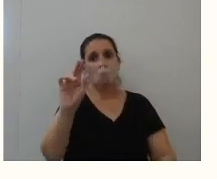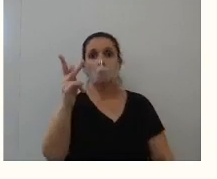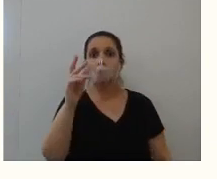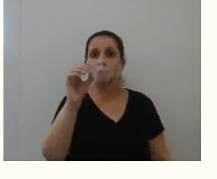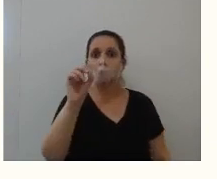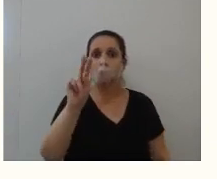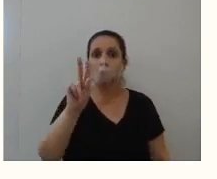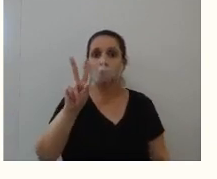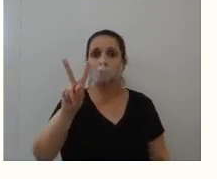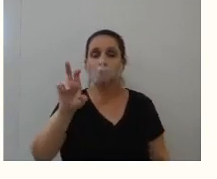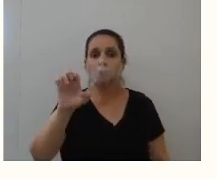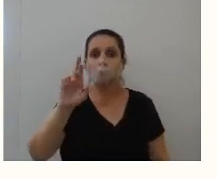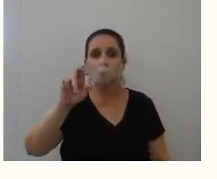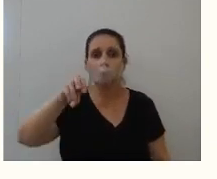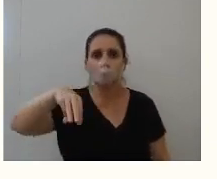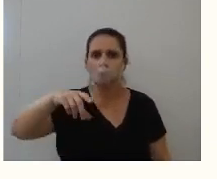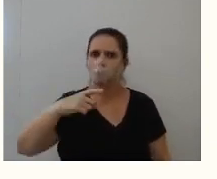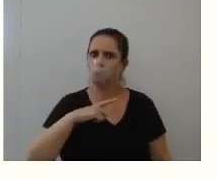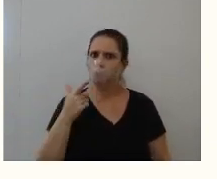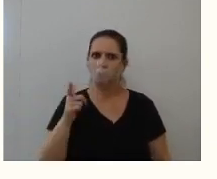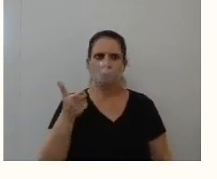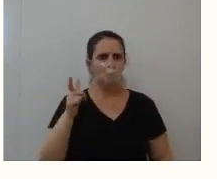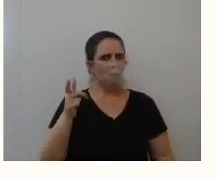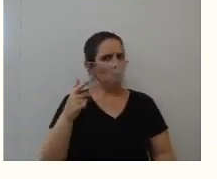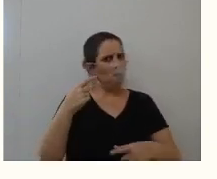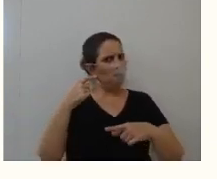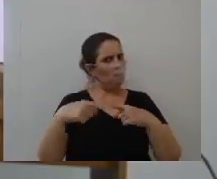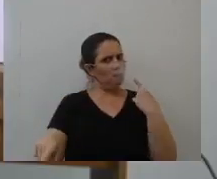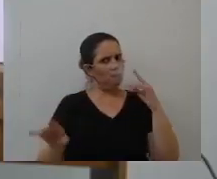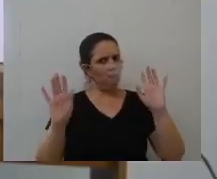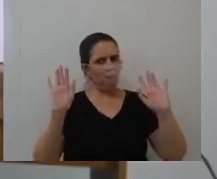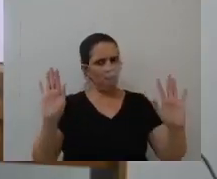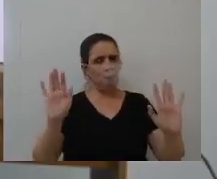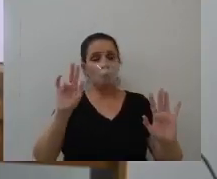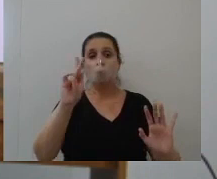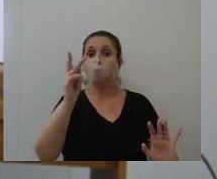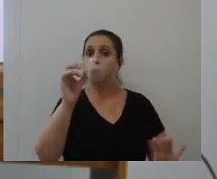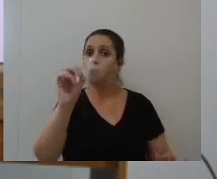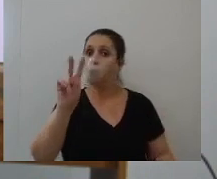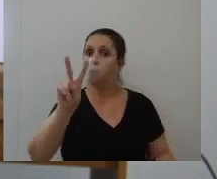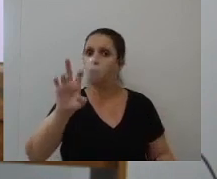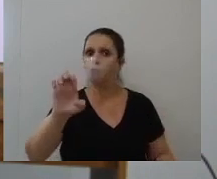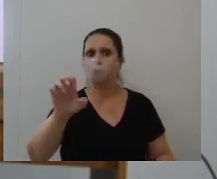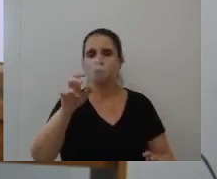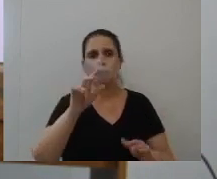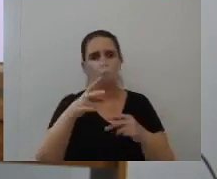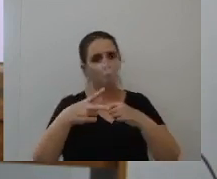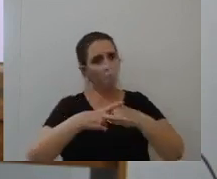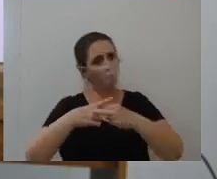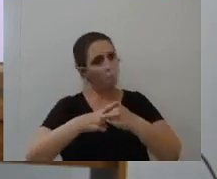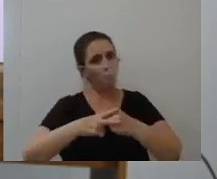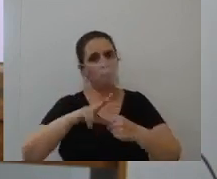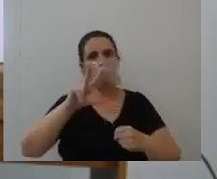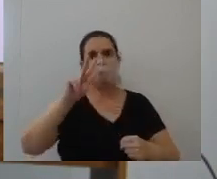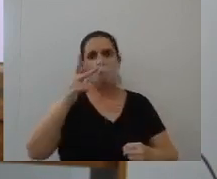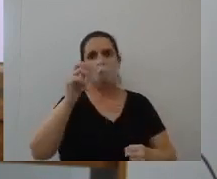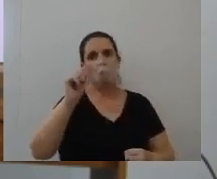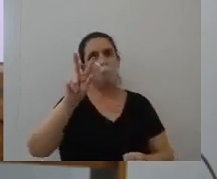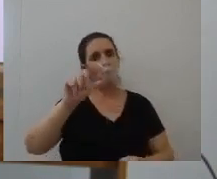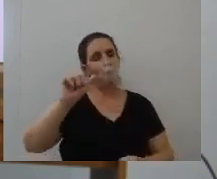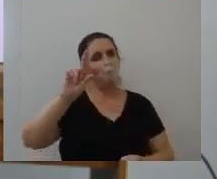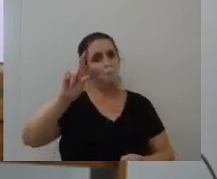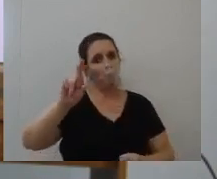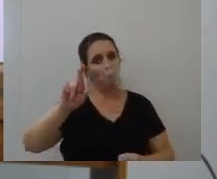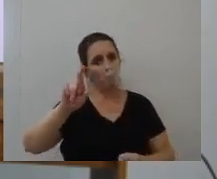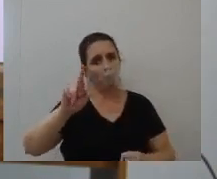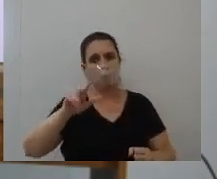houveram não existe. Lembram disso? Da aula de concordância? Eu falei isso para vocês. O verbo haver, quando indica sentido